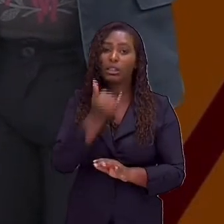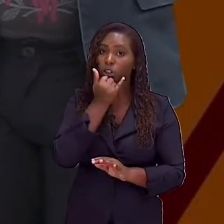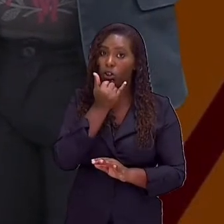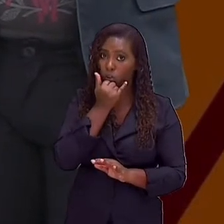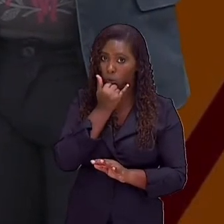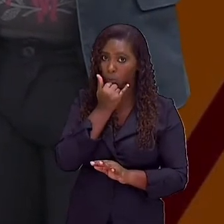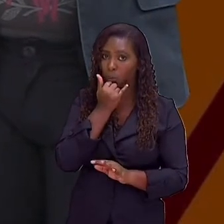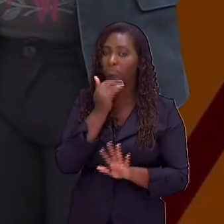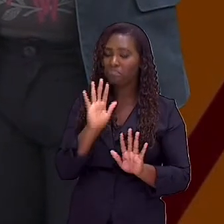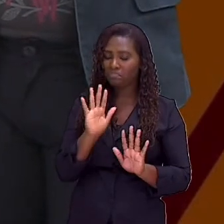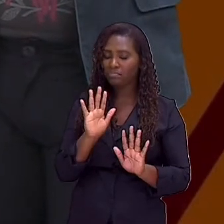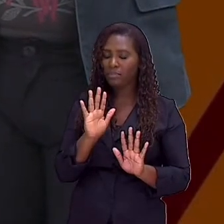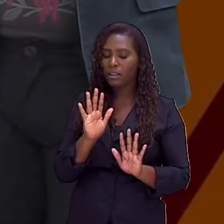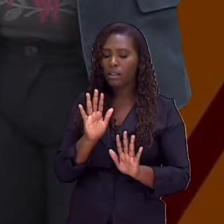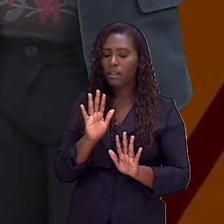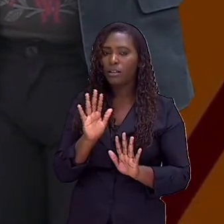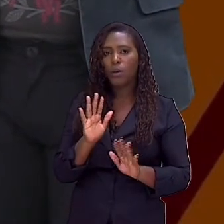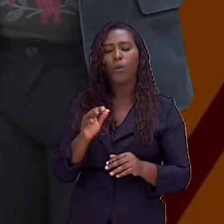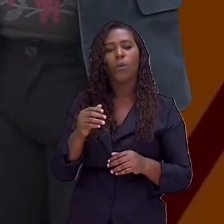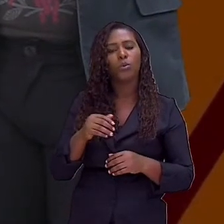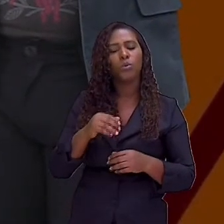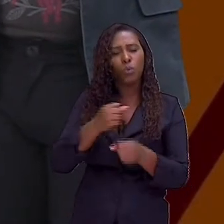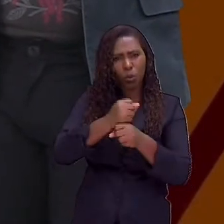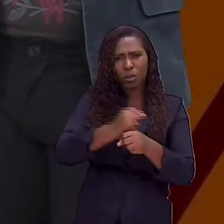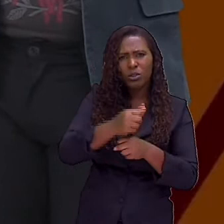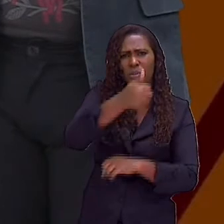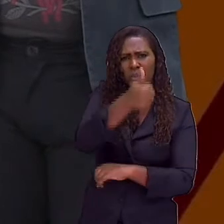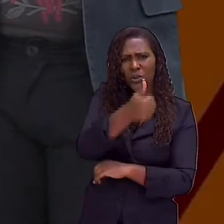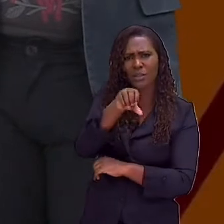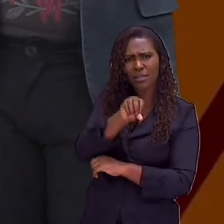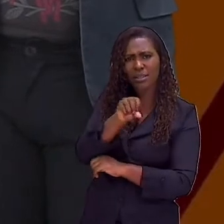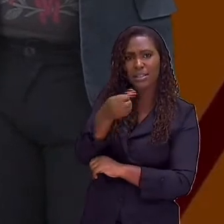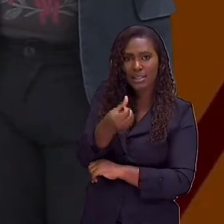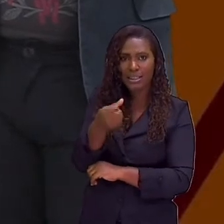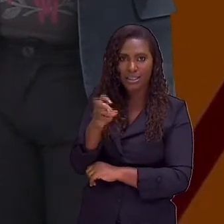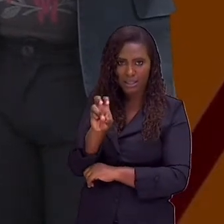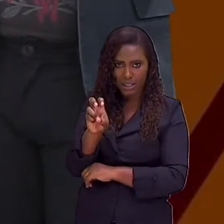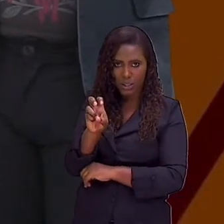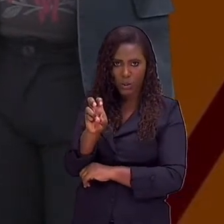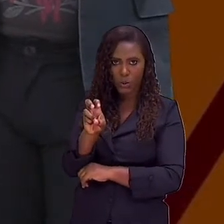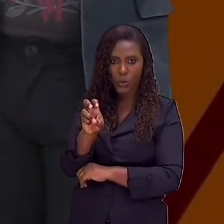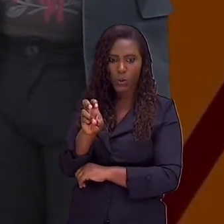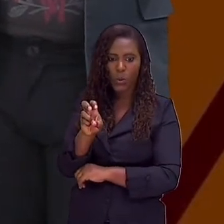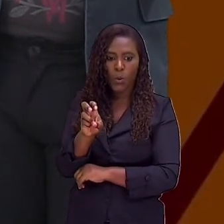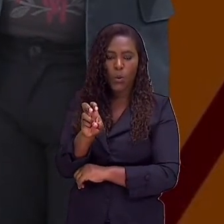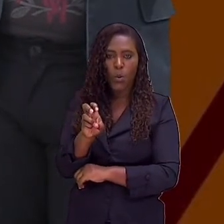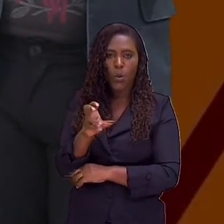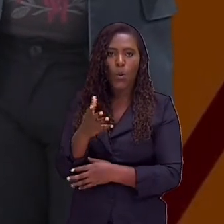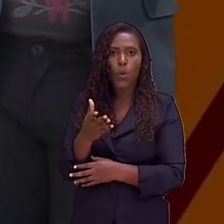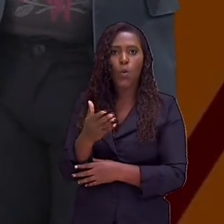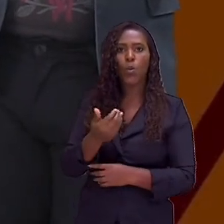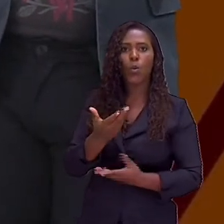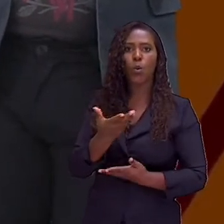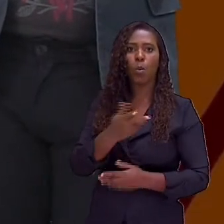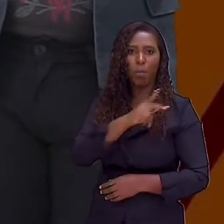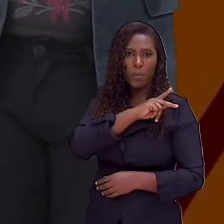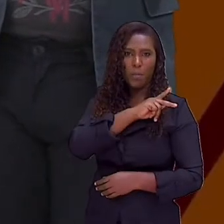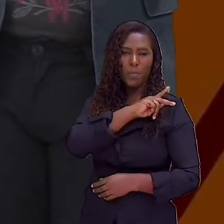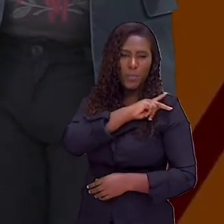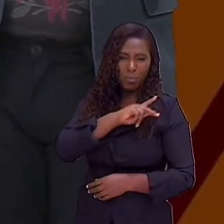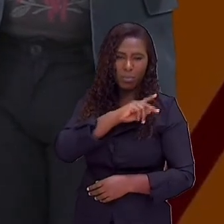agora em 1960, 65, se eu não me engano, o Juscelino Kubitschek transfere a capital